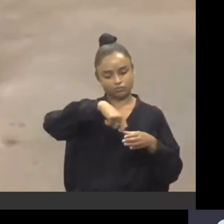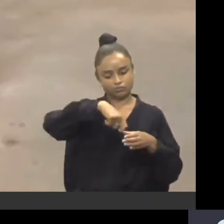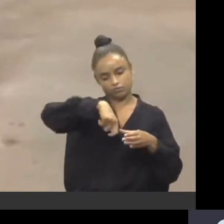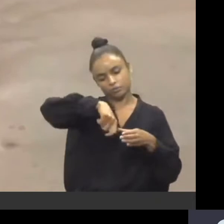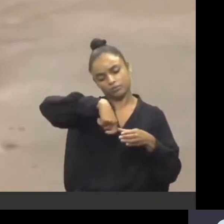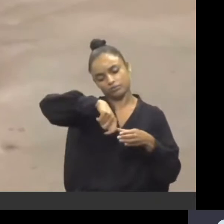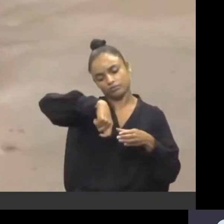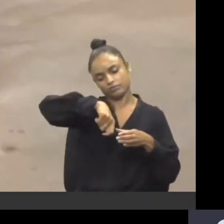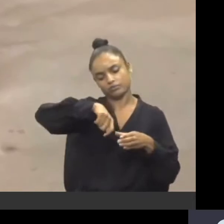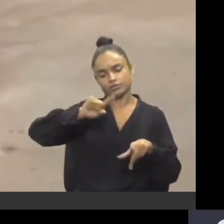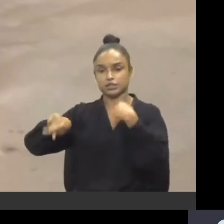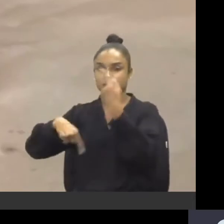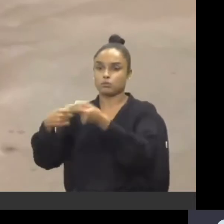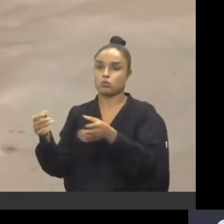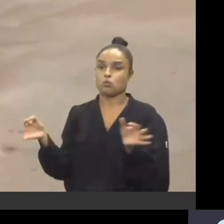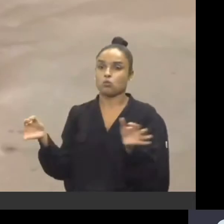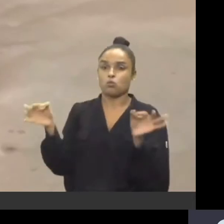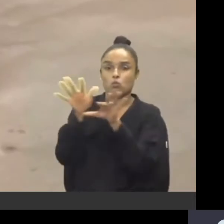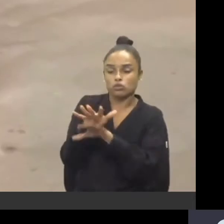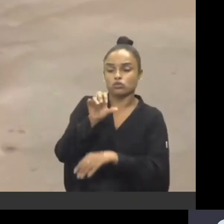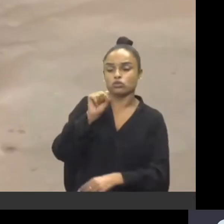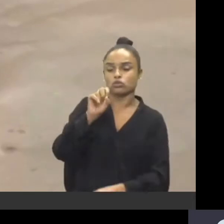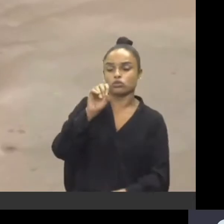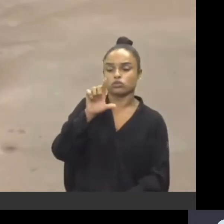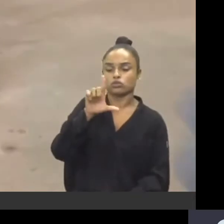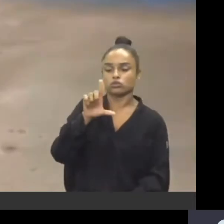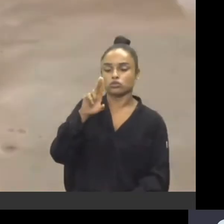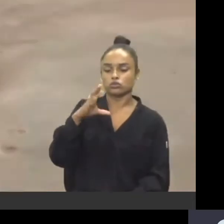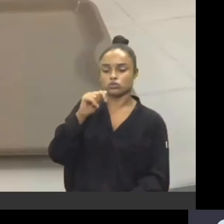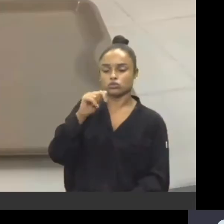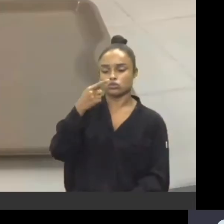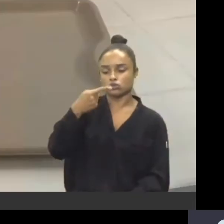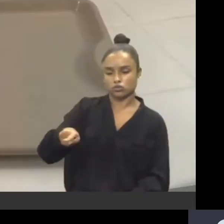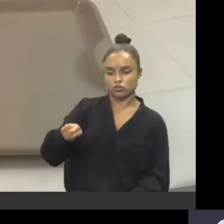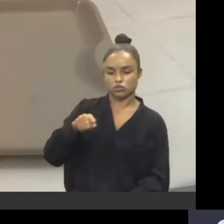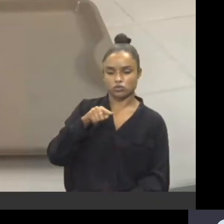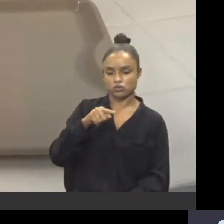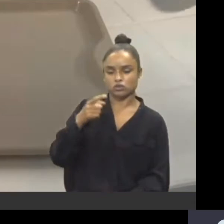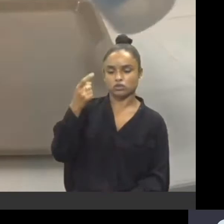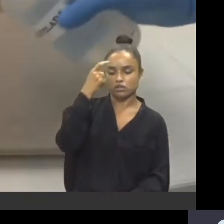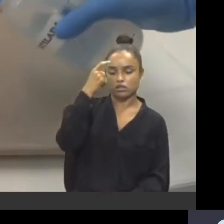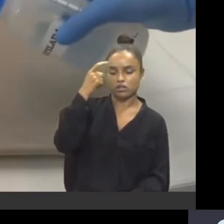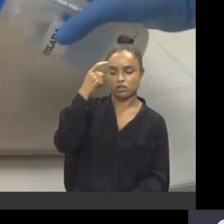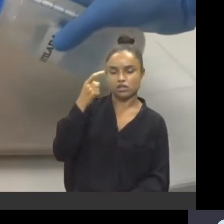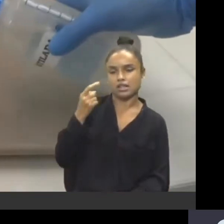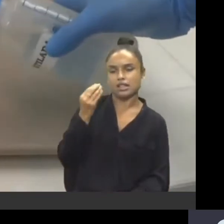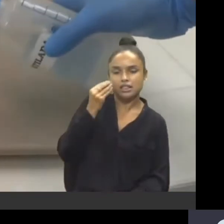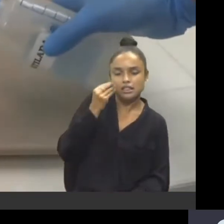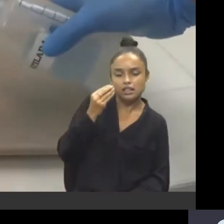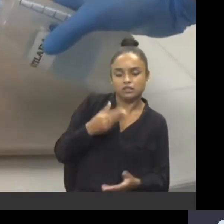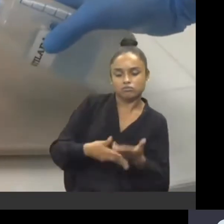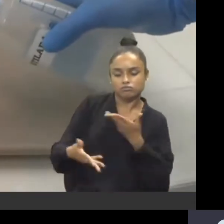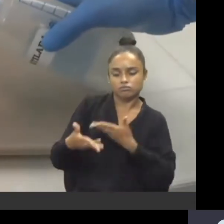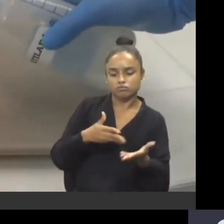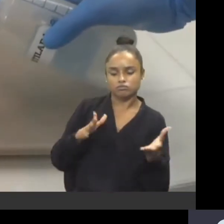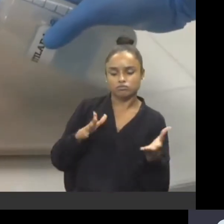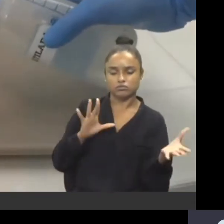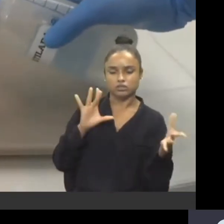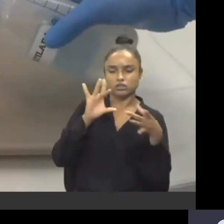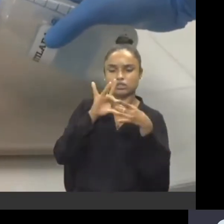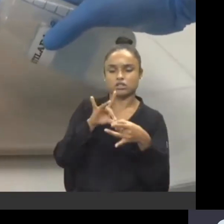Então, após o preparo da solução, ela vai estar pronta para a realização dos testes de identificação. Em seguida, a gente vai fazer